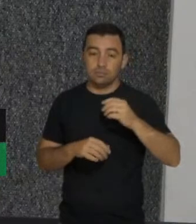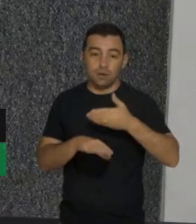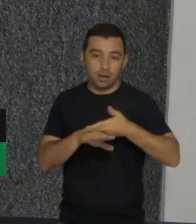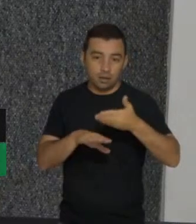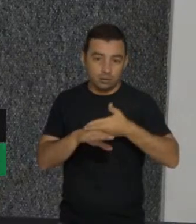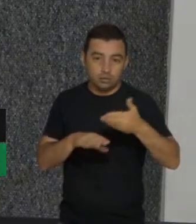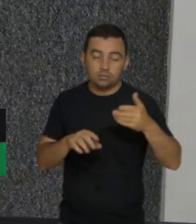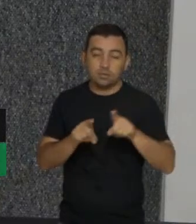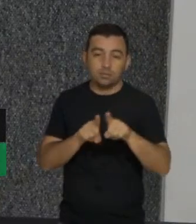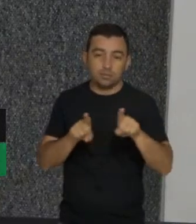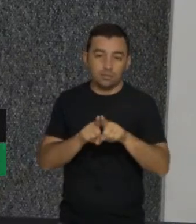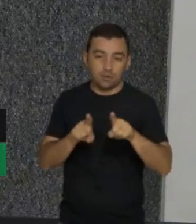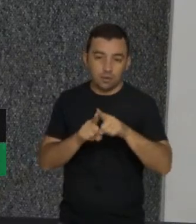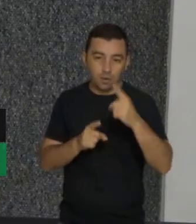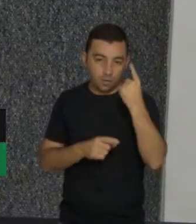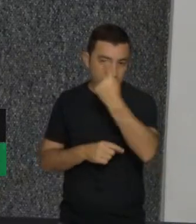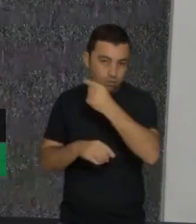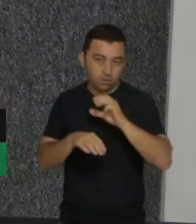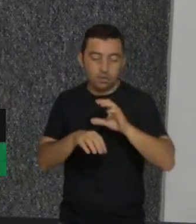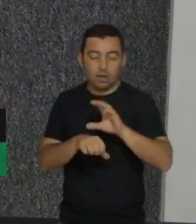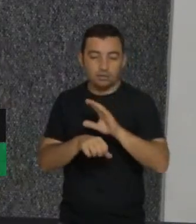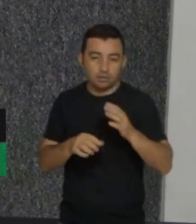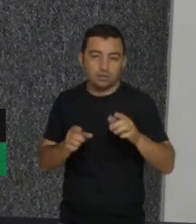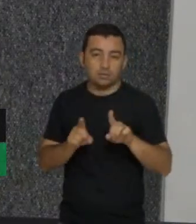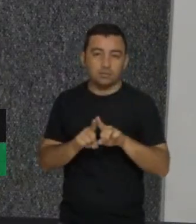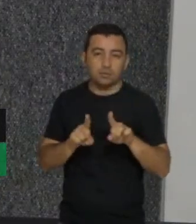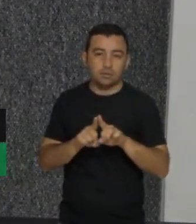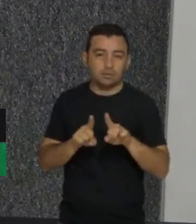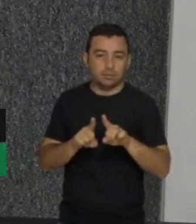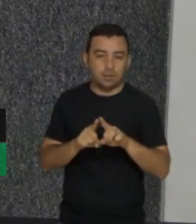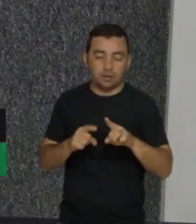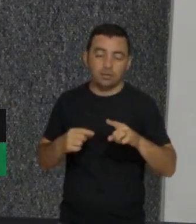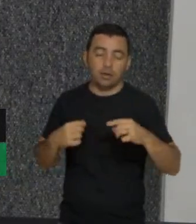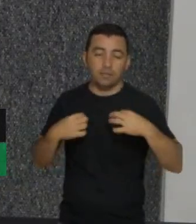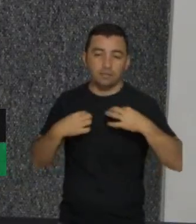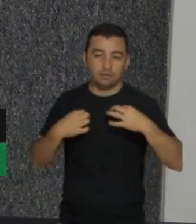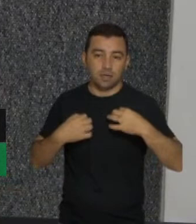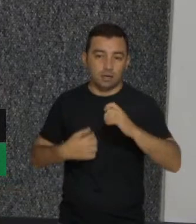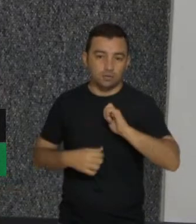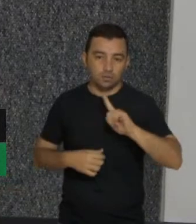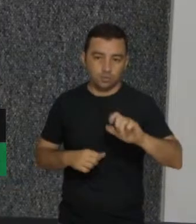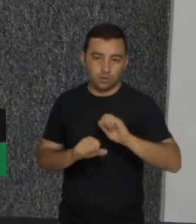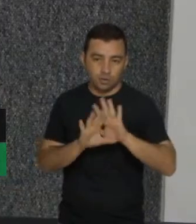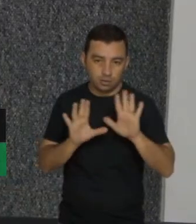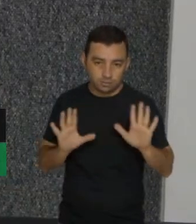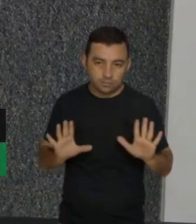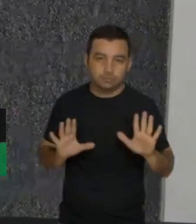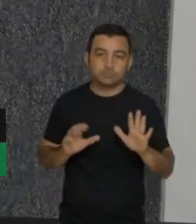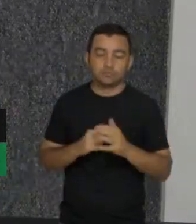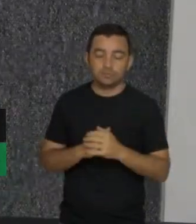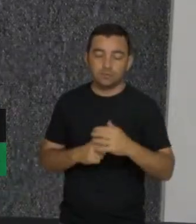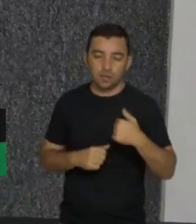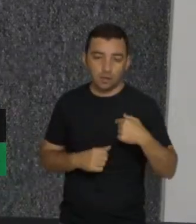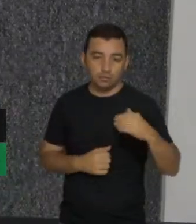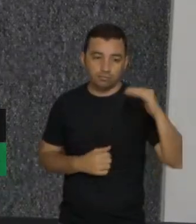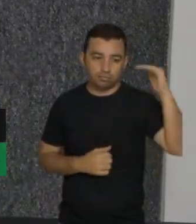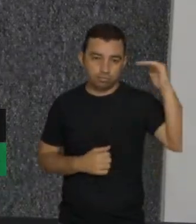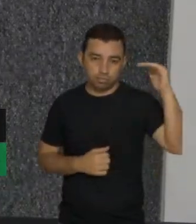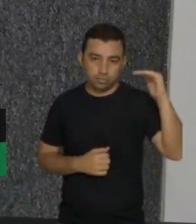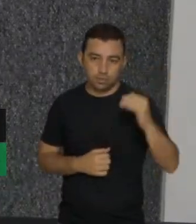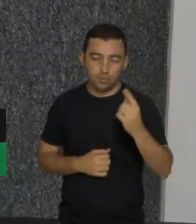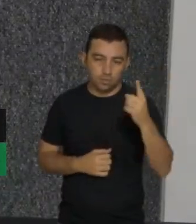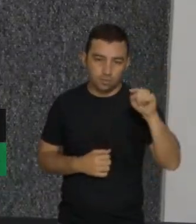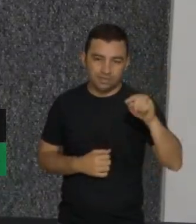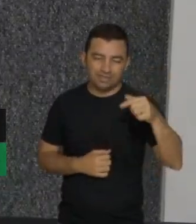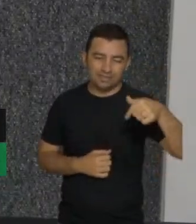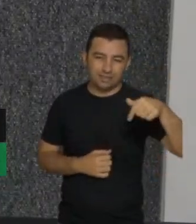vestindo um terno azul com uma camisa azul Clara tem 1,79 m de altura e